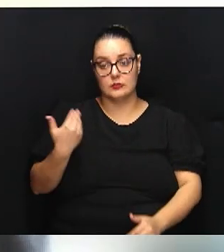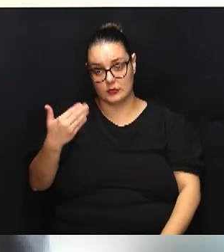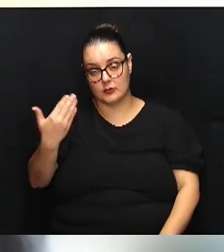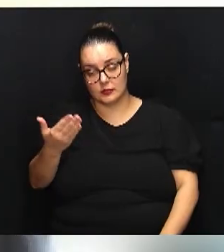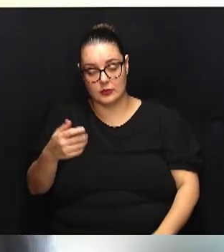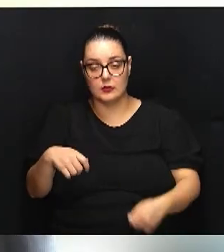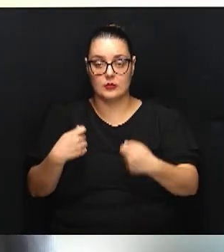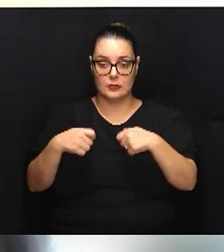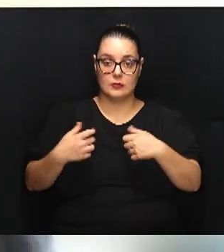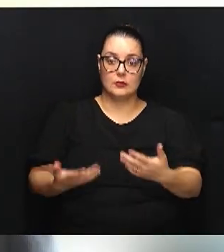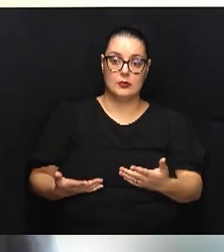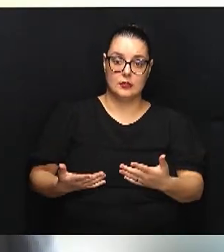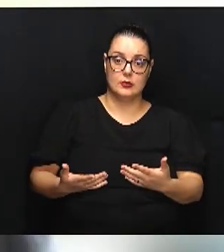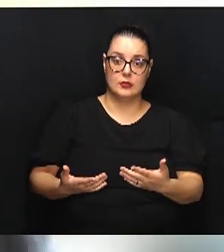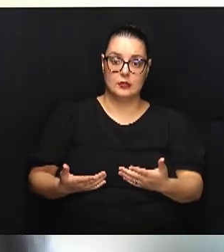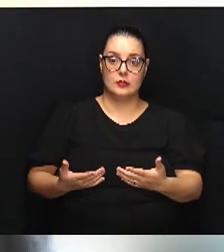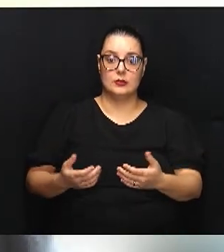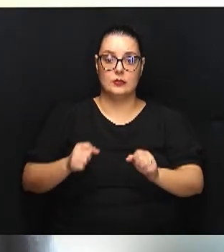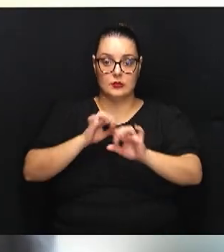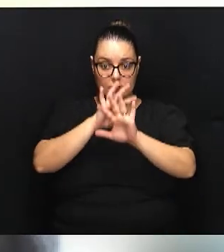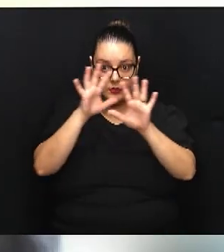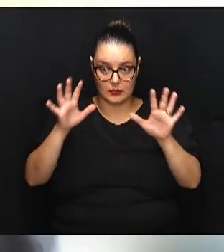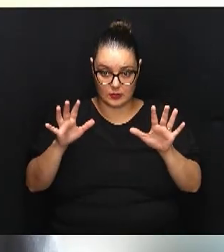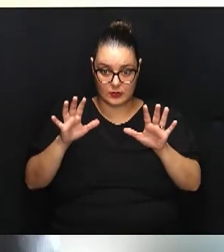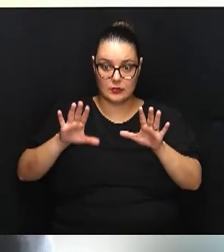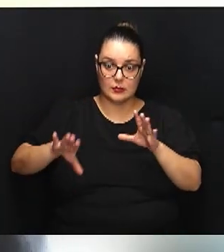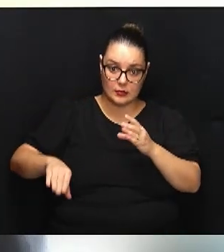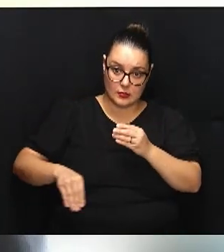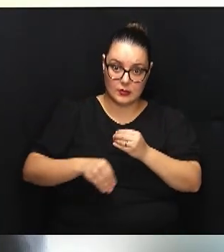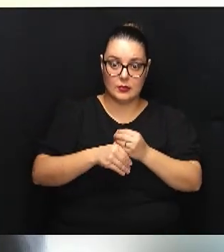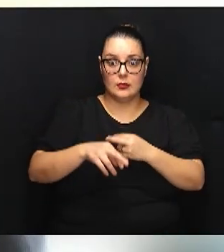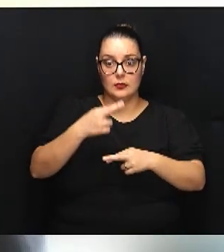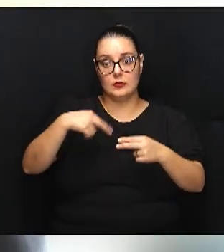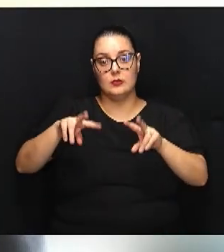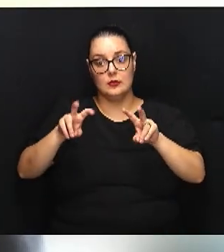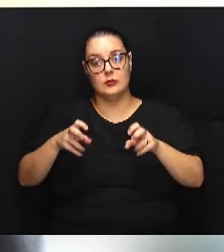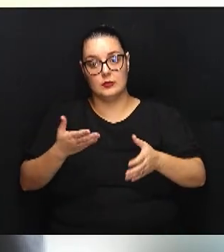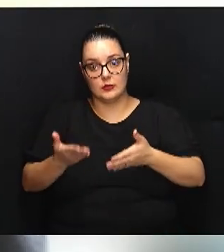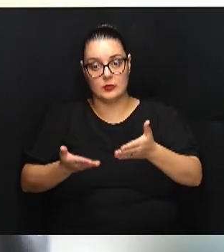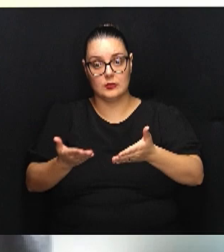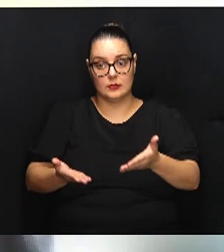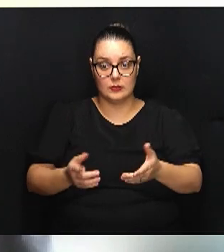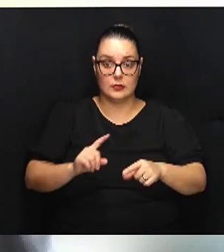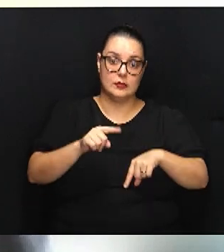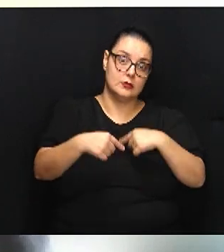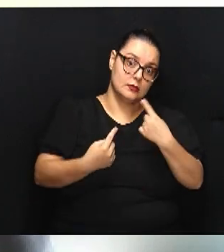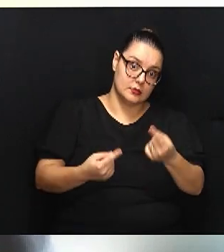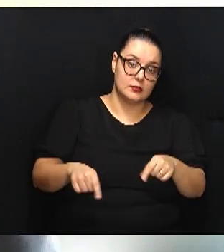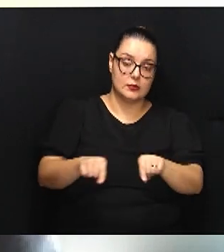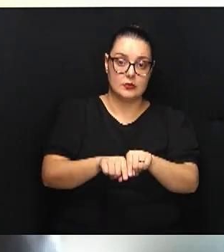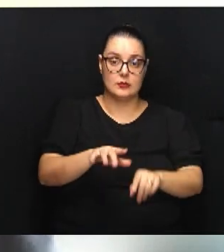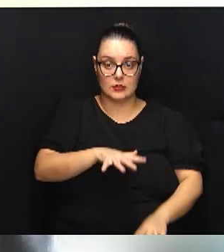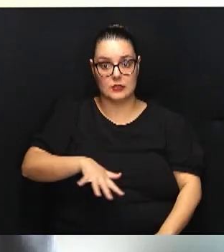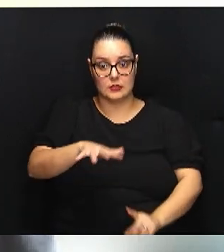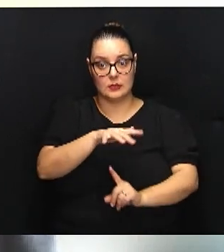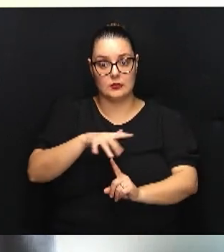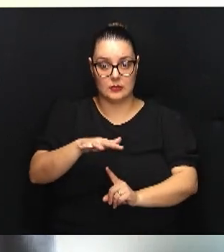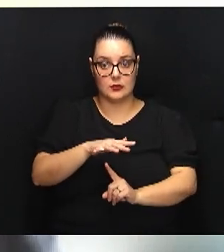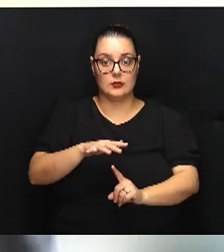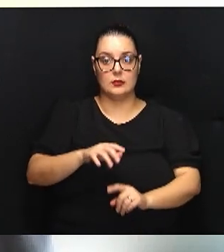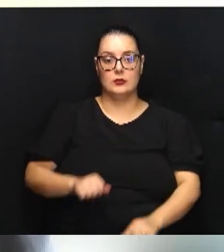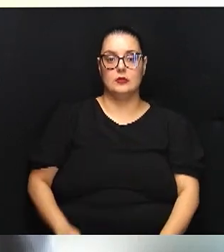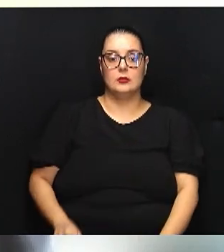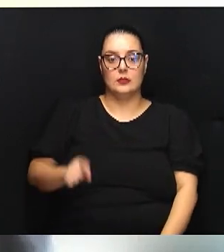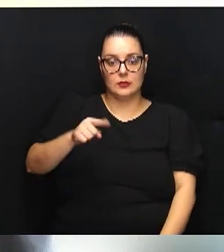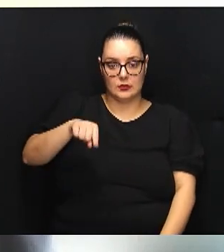sustentabilidade, e eventualmente precisam de algum esclarecimento adicional em relação a esse tema que a gente está tratando e de outros